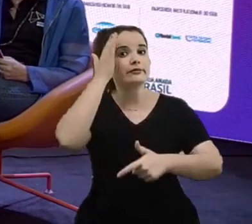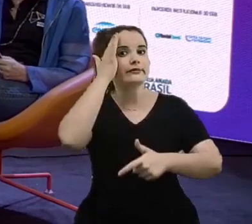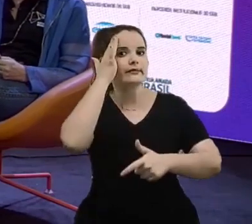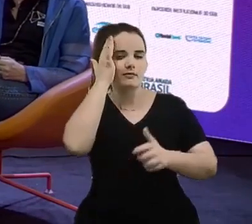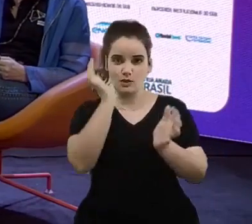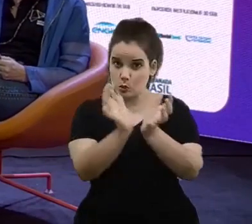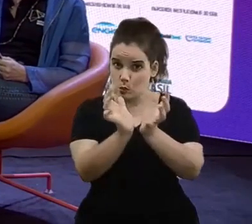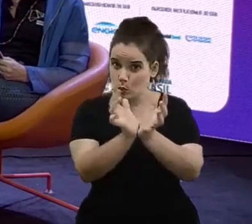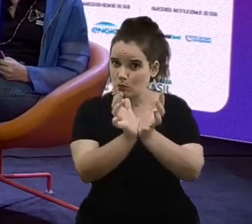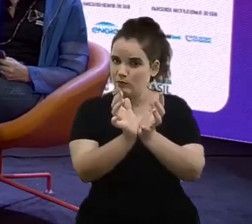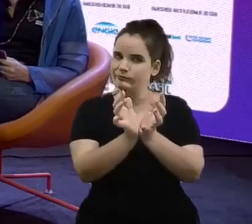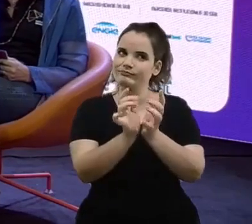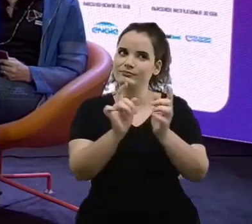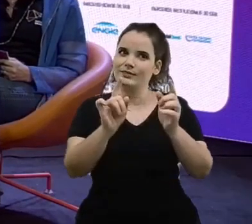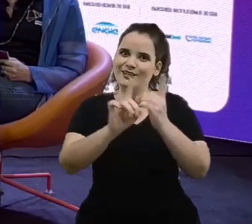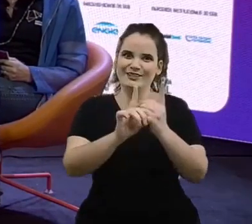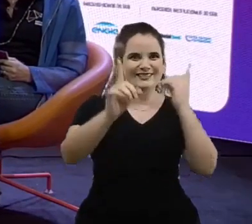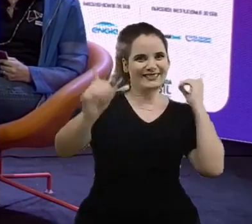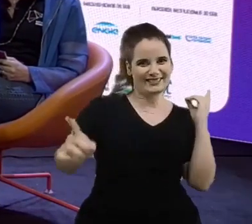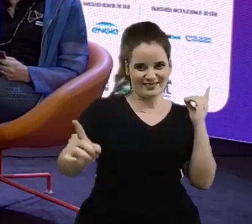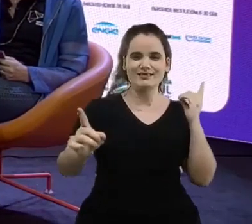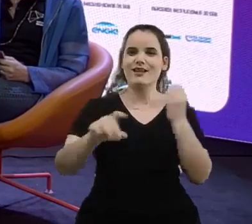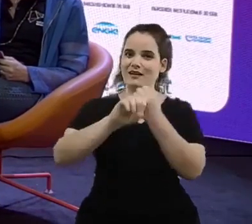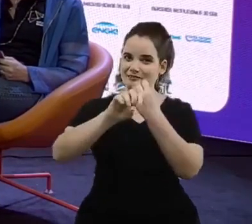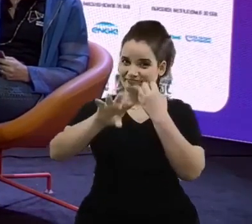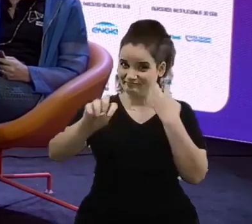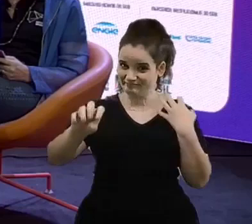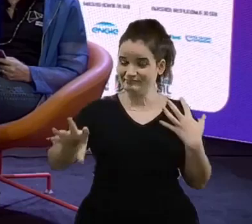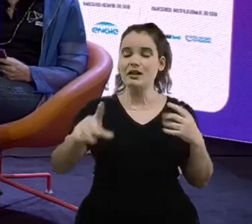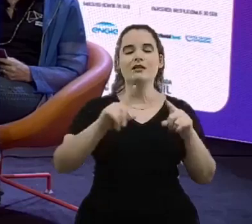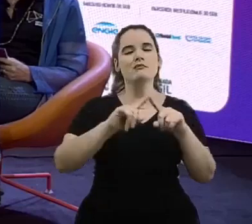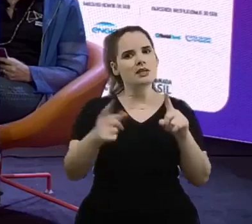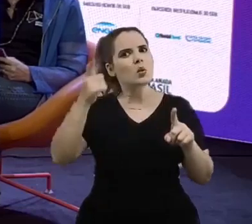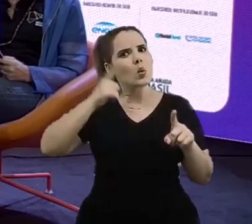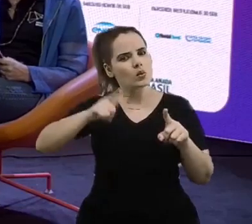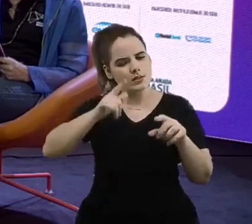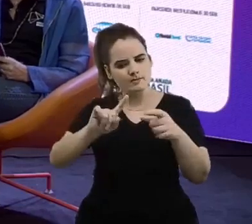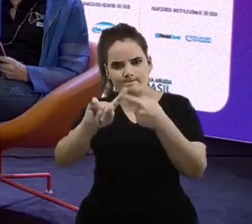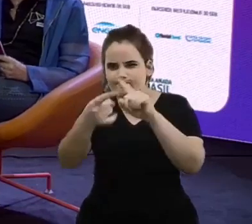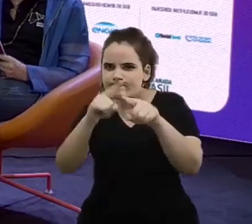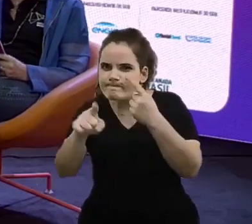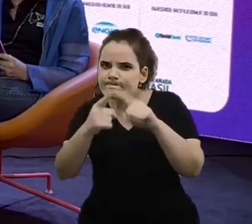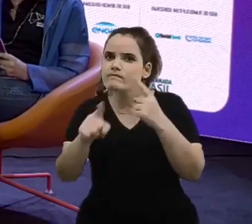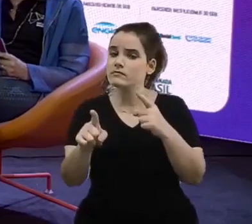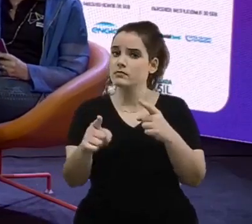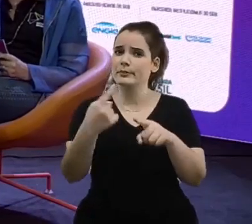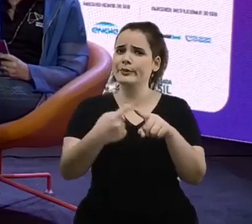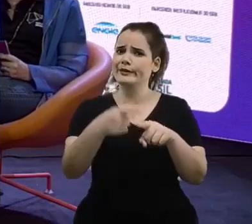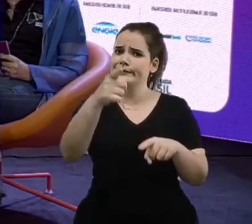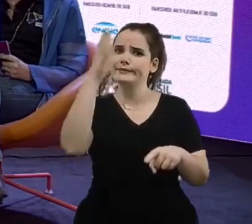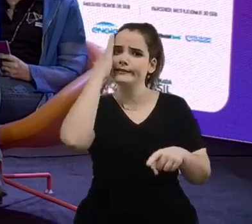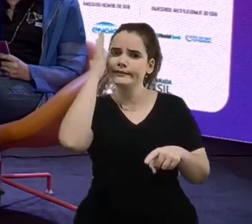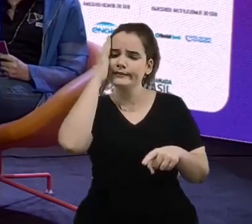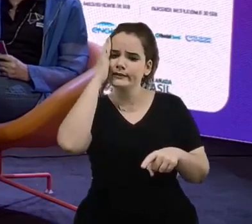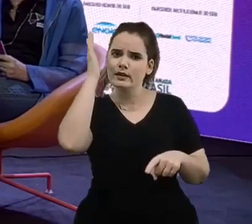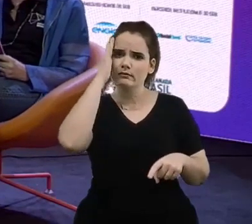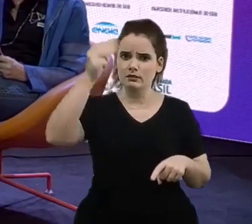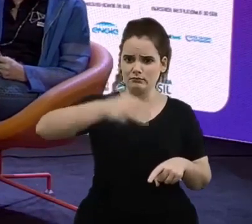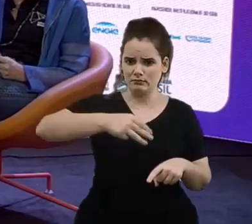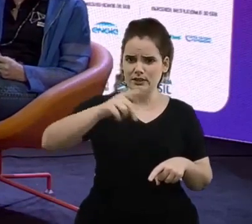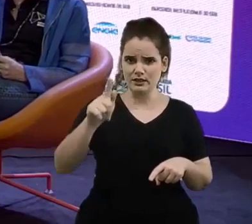para criar projeto estratégico e estruturante num estado gigante, né? Como você falou, 893